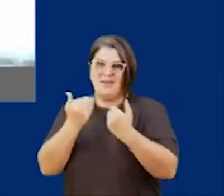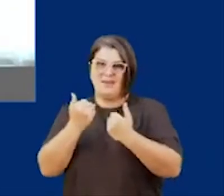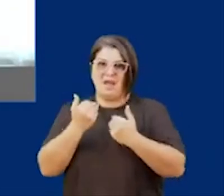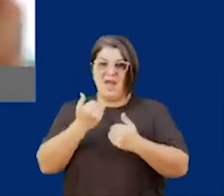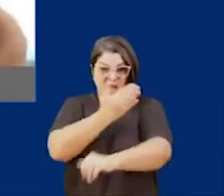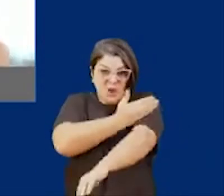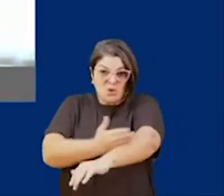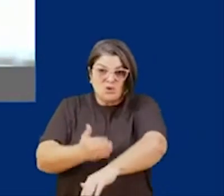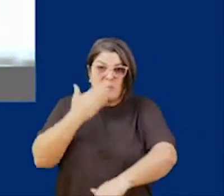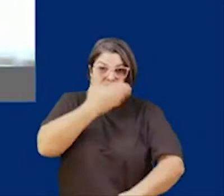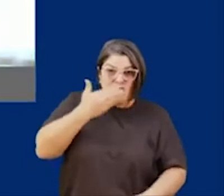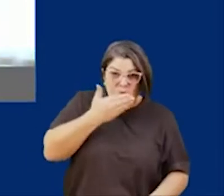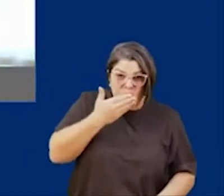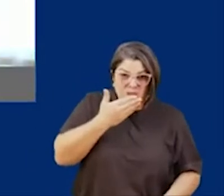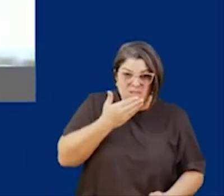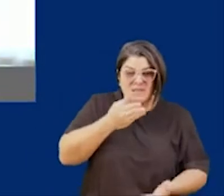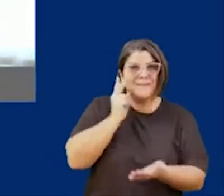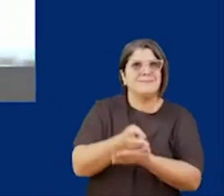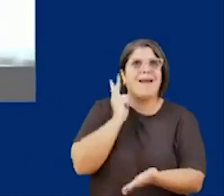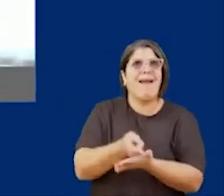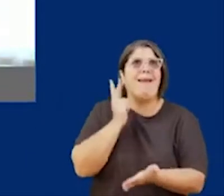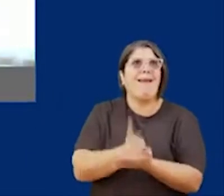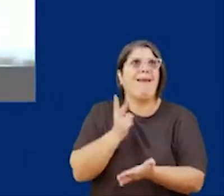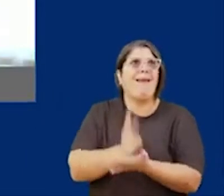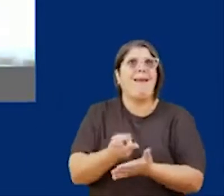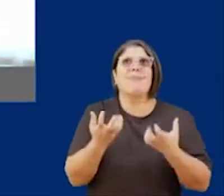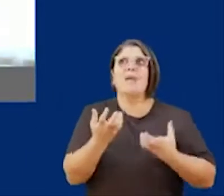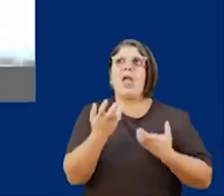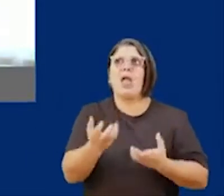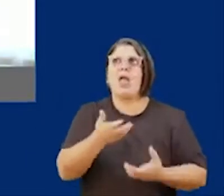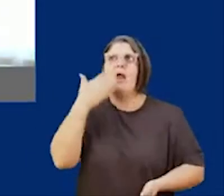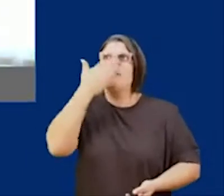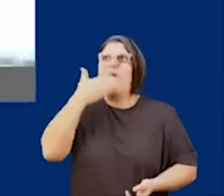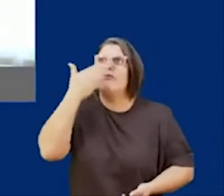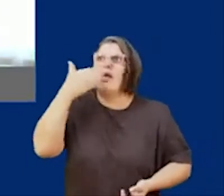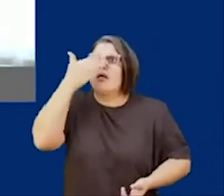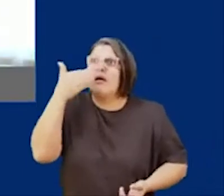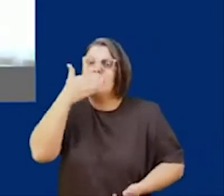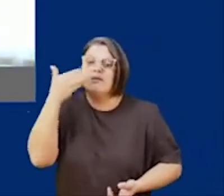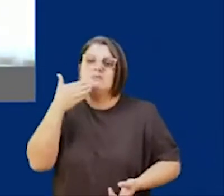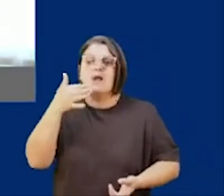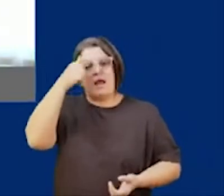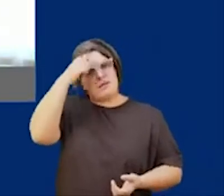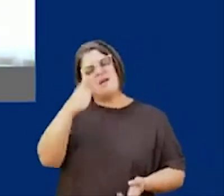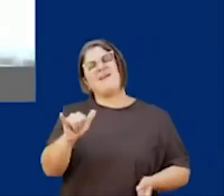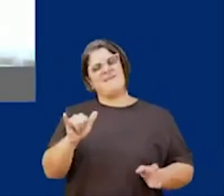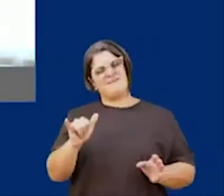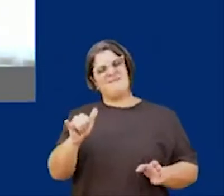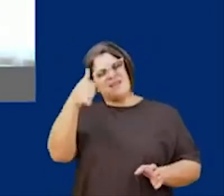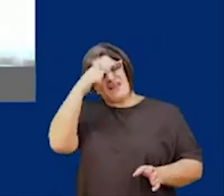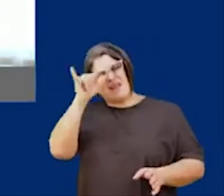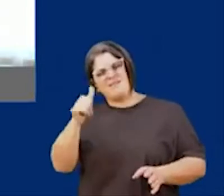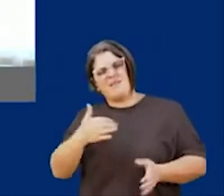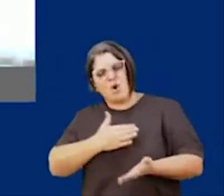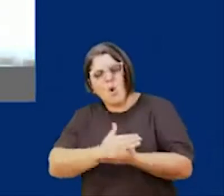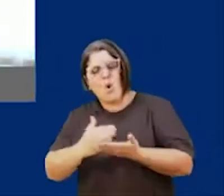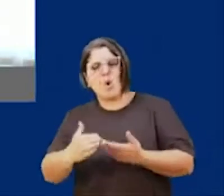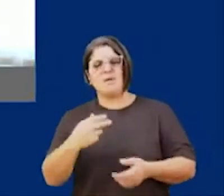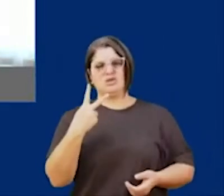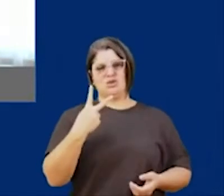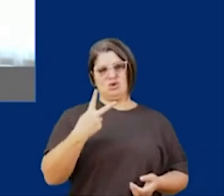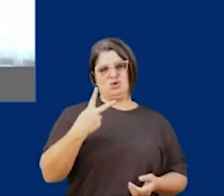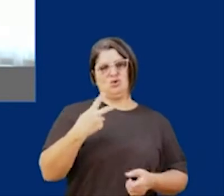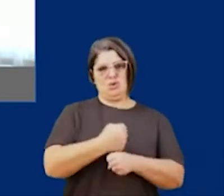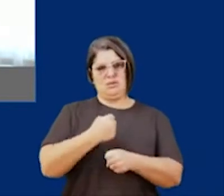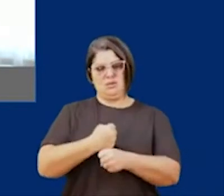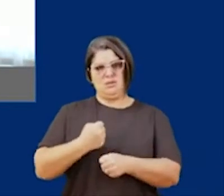sempre comida muito doce na vida dela. Então, evitar que a criança tenha contato com açúcar nesses 2 primeiros anos de vida é um bom negócio que